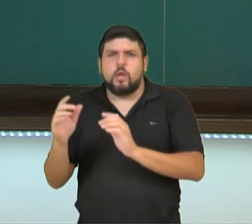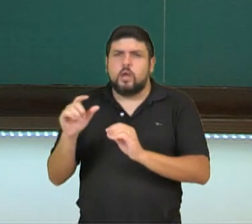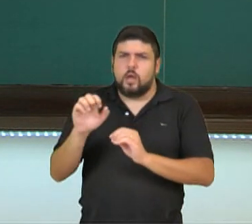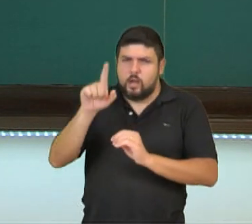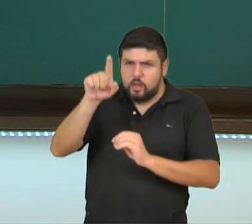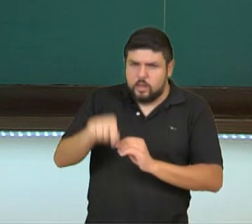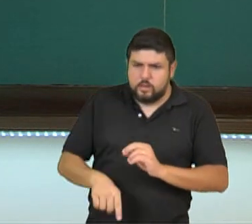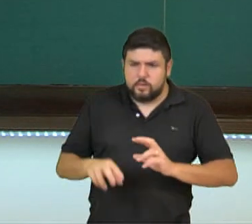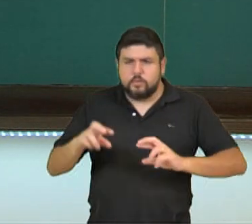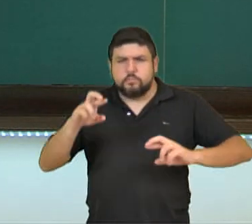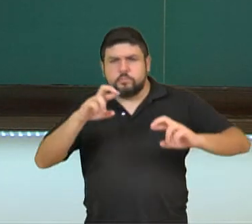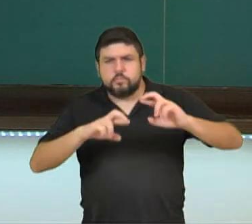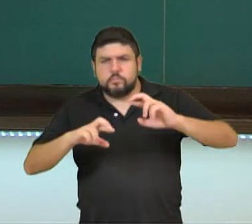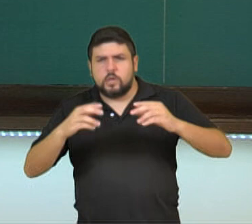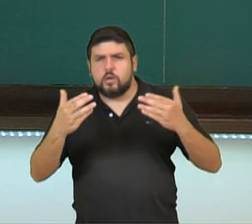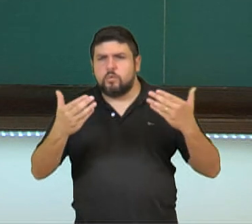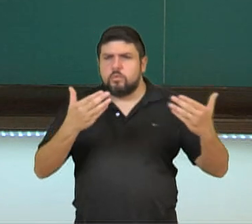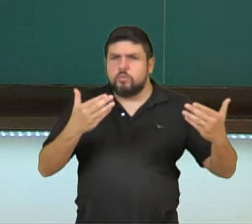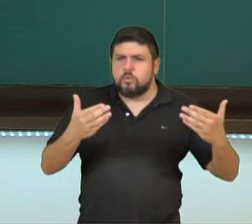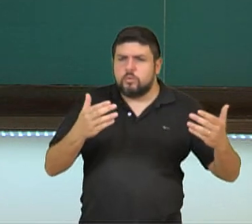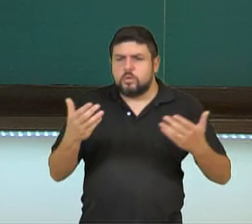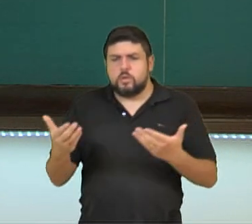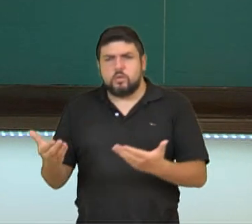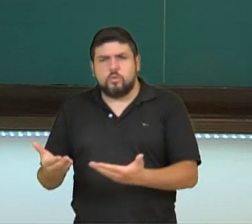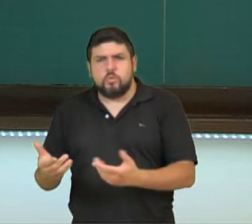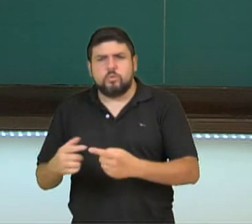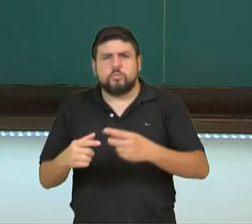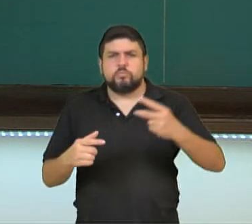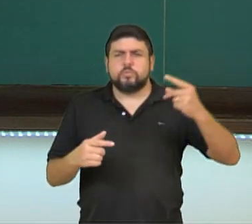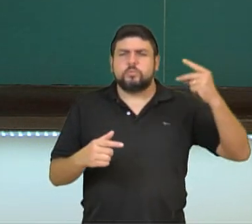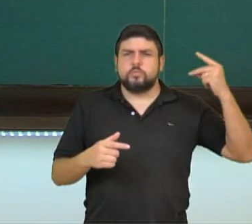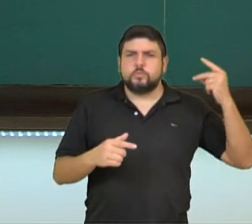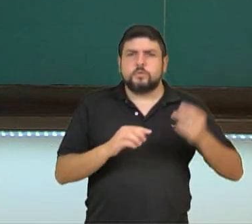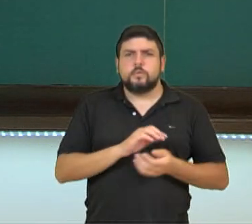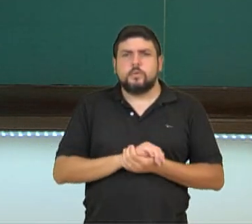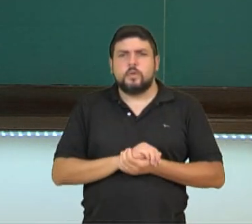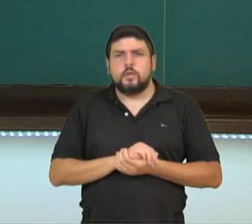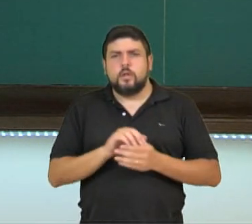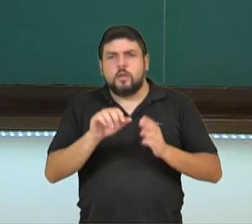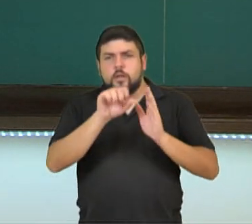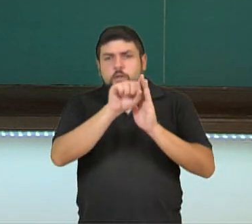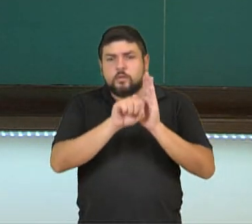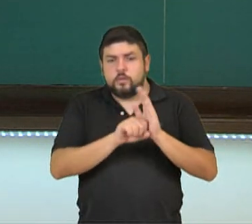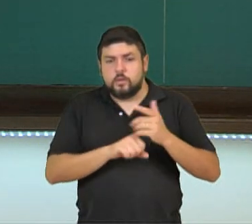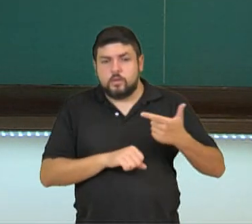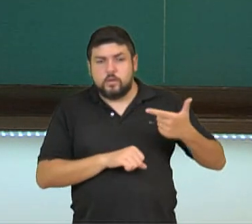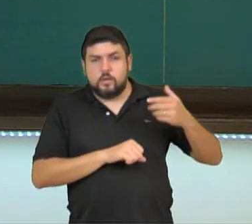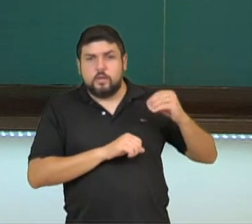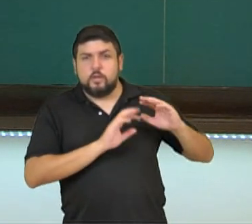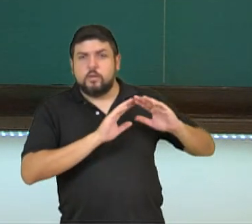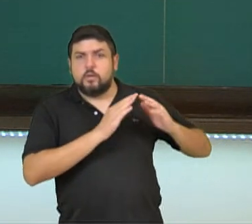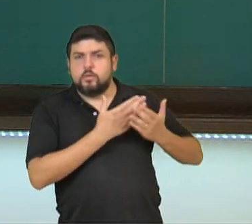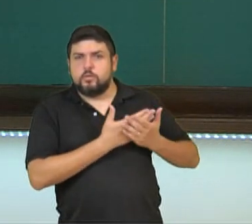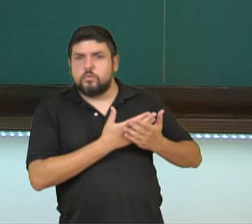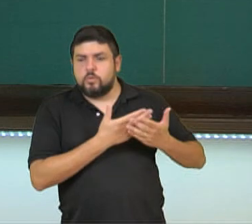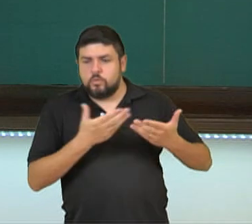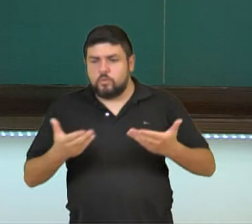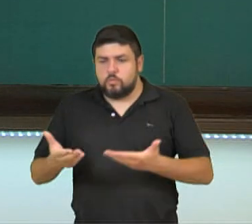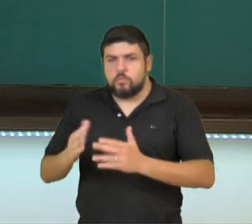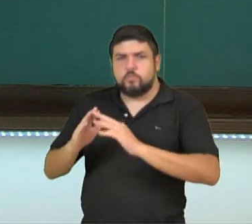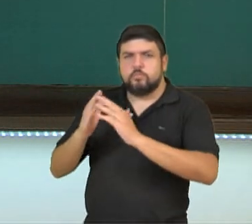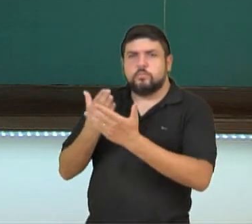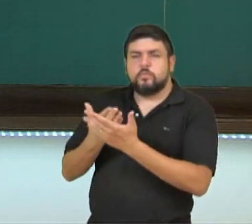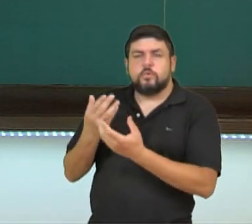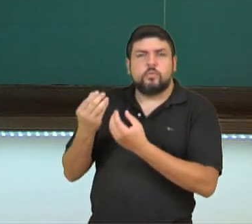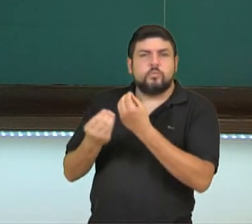uma escola lá no início do século XX e a escola para os dias de hoje, para que a gente possa pensar nas mudanças e permanências. Então